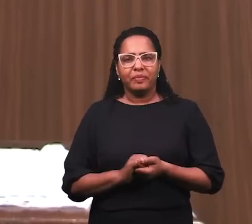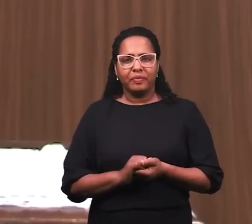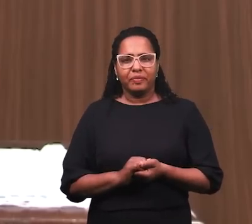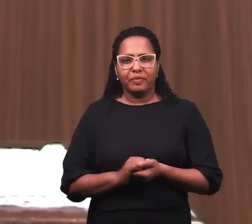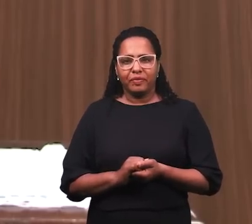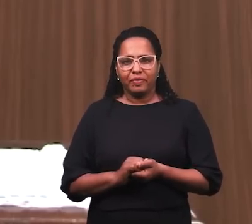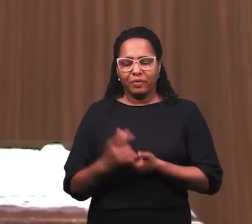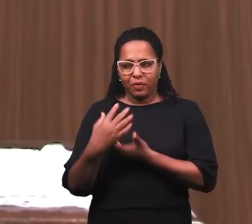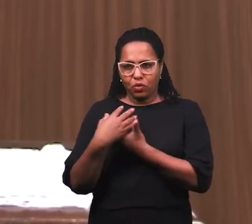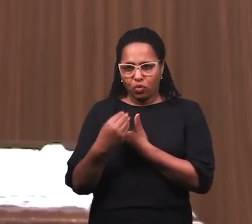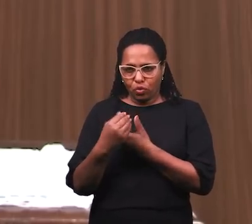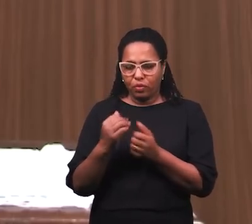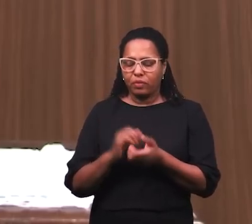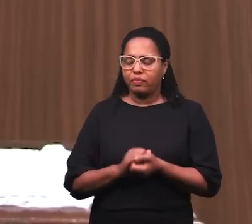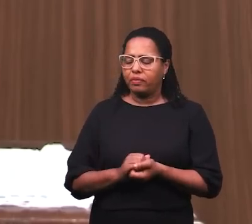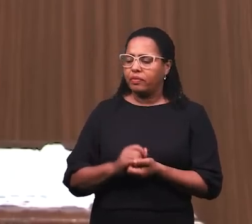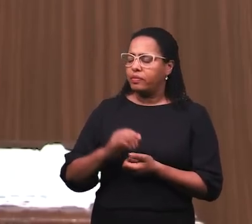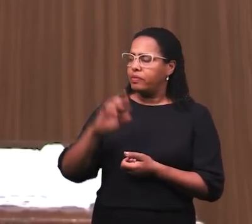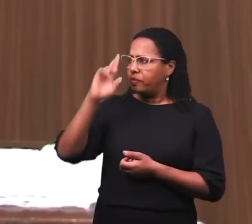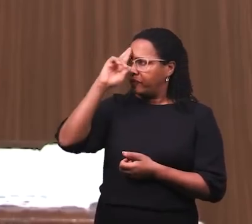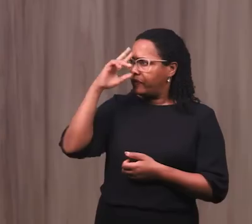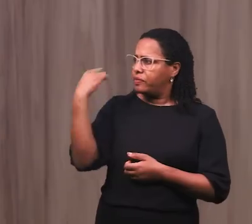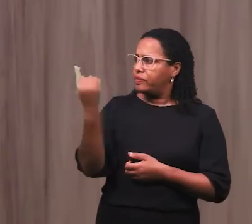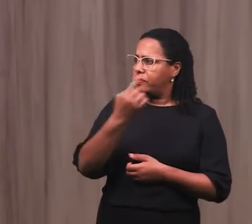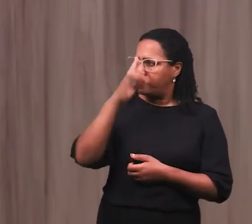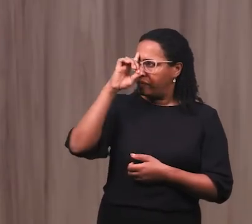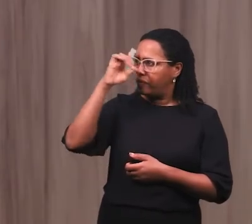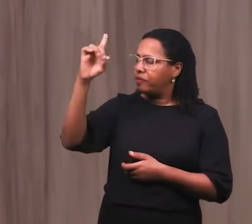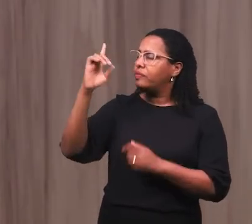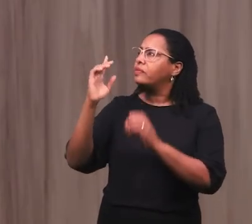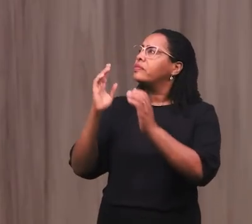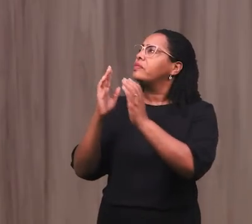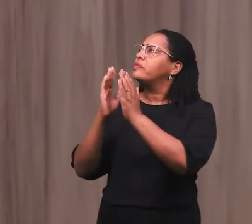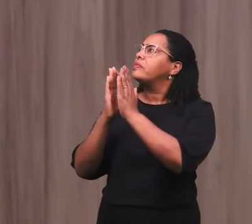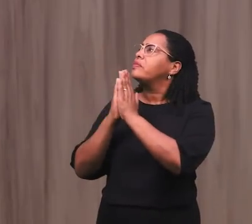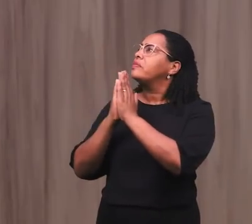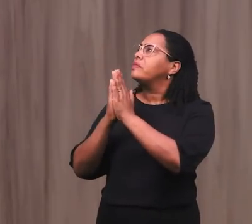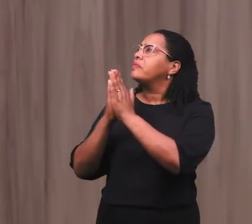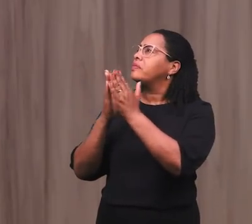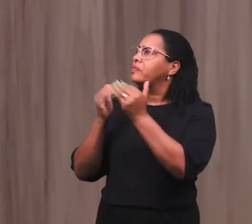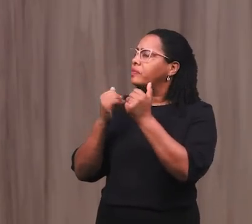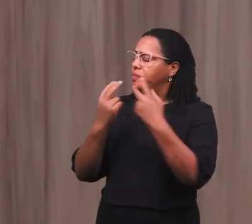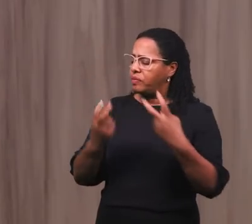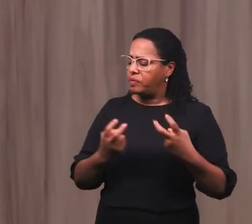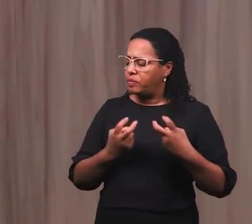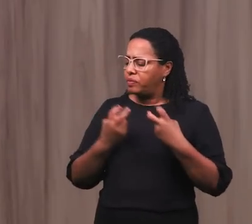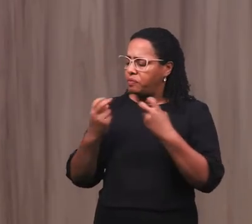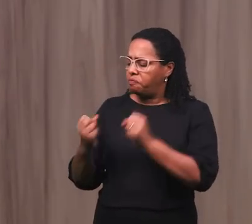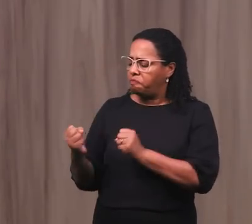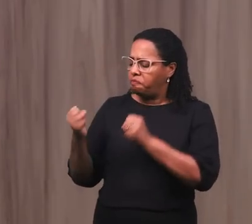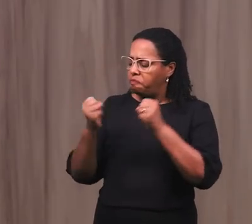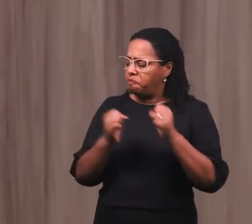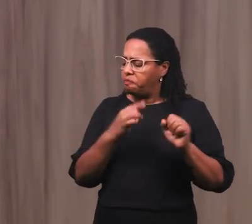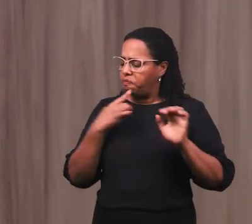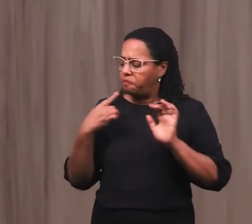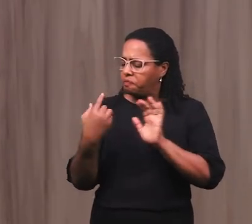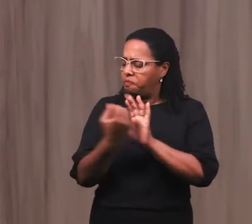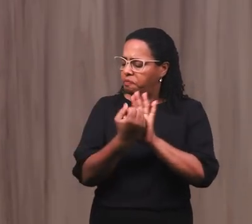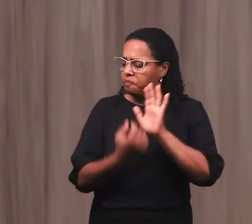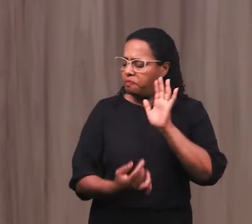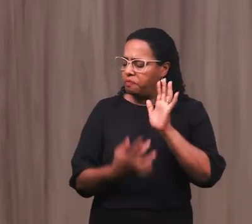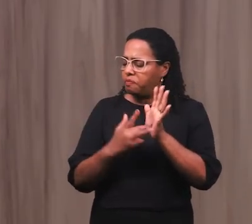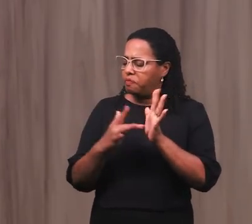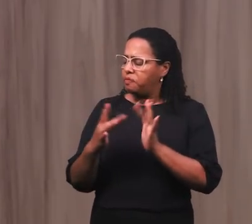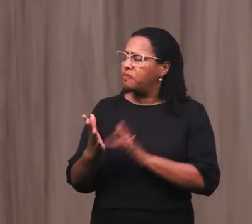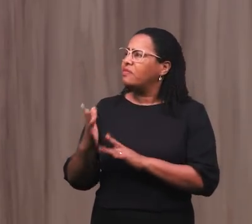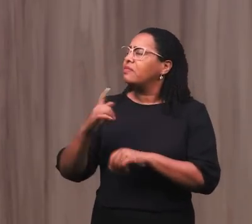intercessão. Acompanhe conosco esta oração. Senhor nosso Deus, nós intercedemos a Ti pelo poder que há no